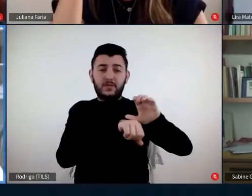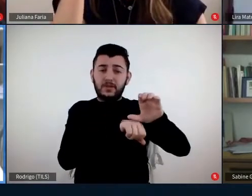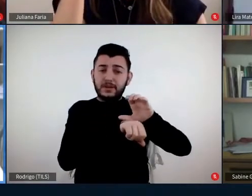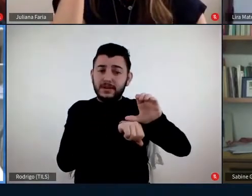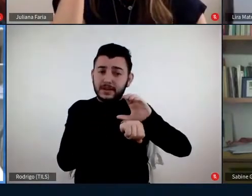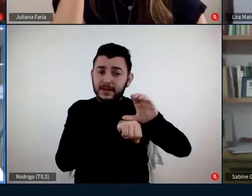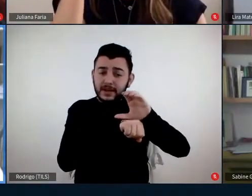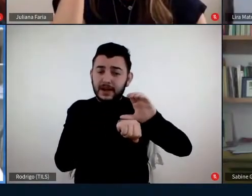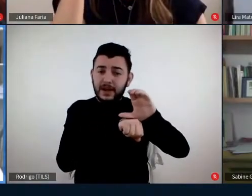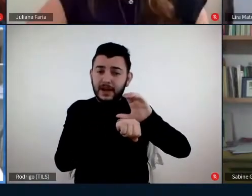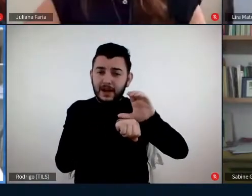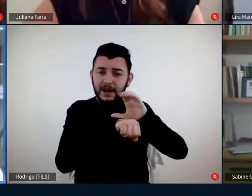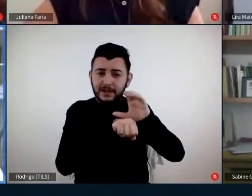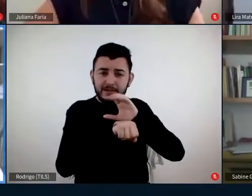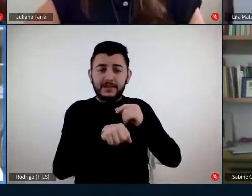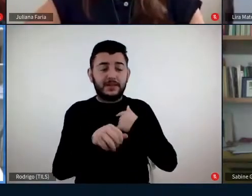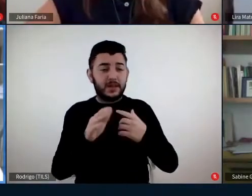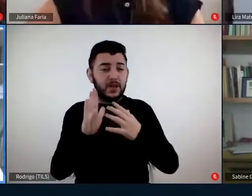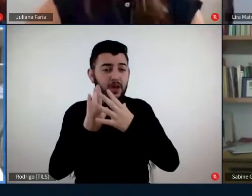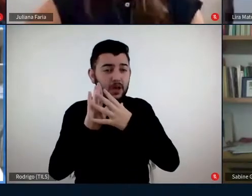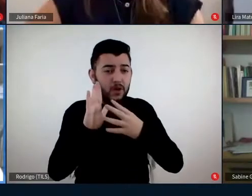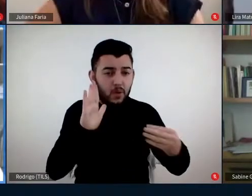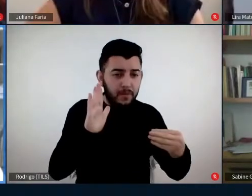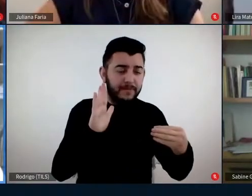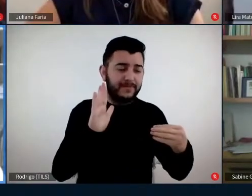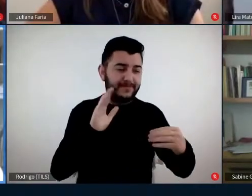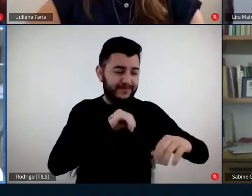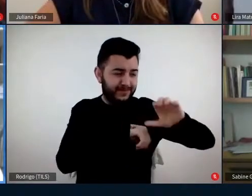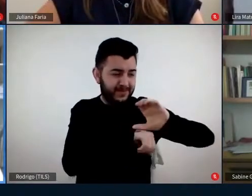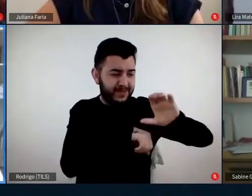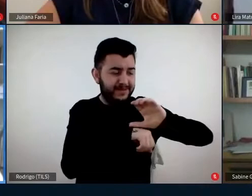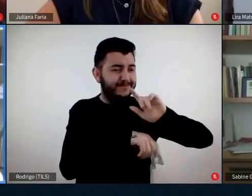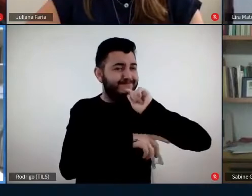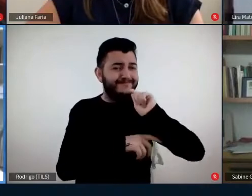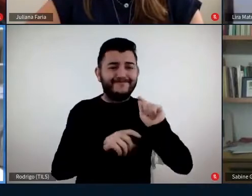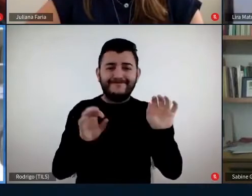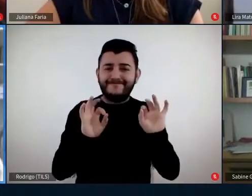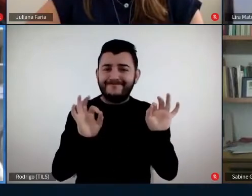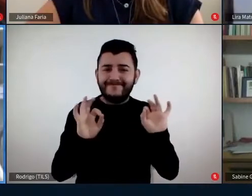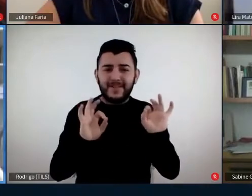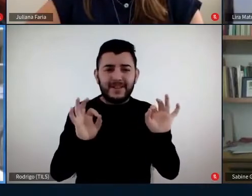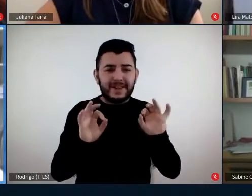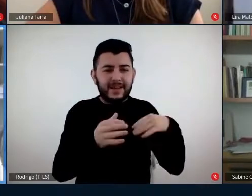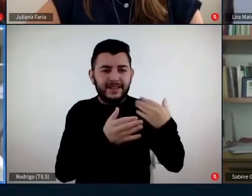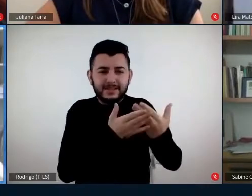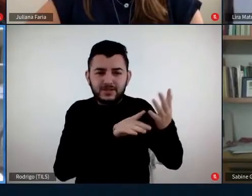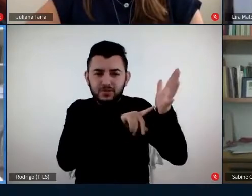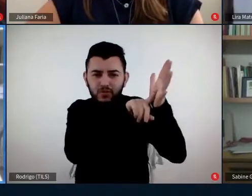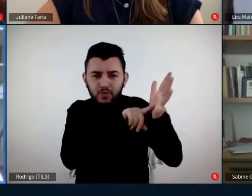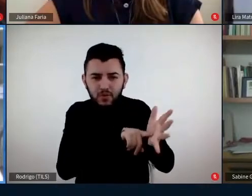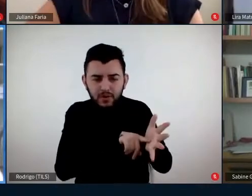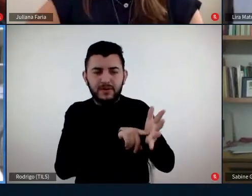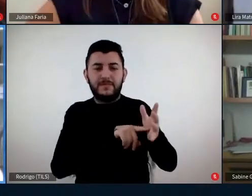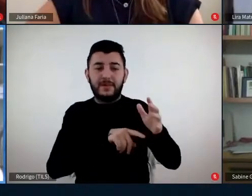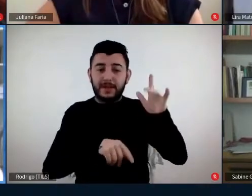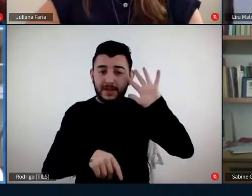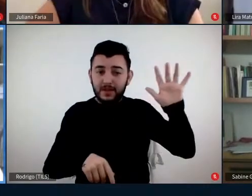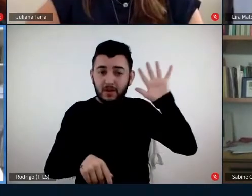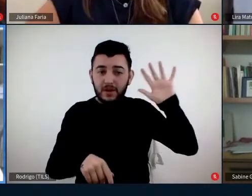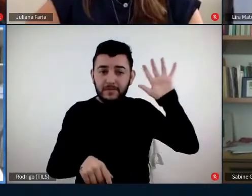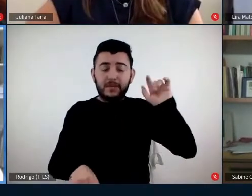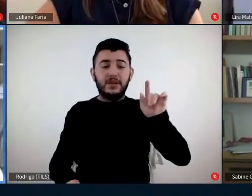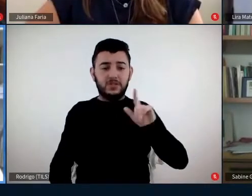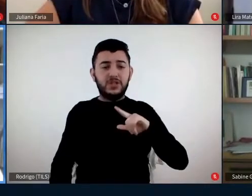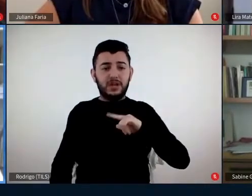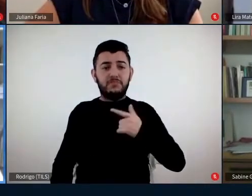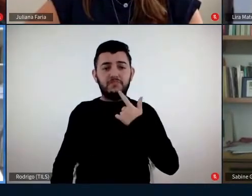não existia ainda um estudo teórico, apesar de que as línguas orais já estavam ali há muito tempo, mas que